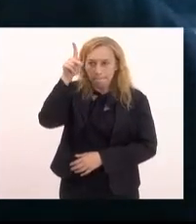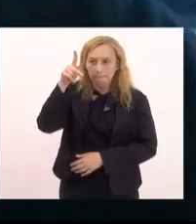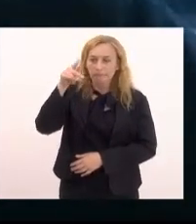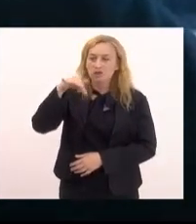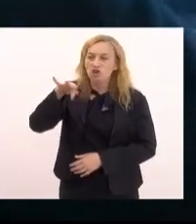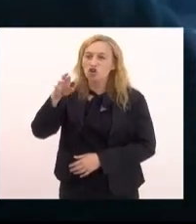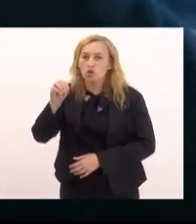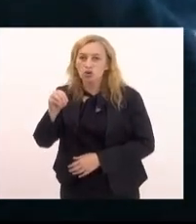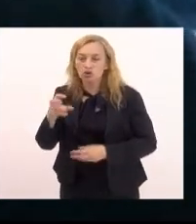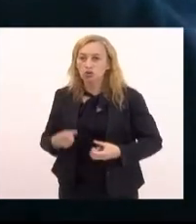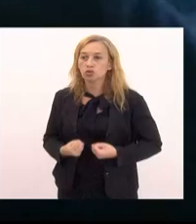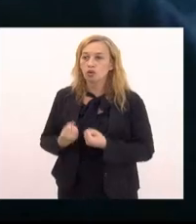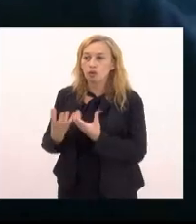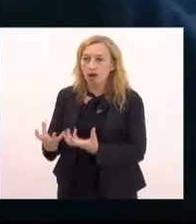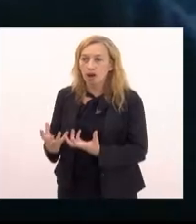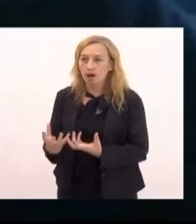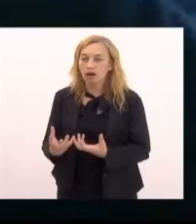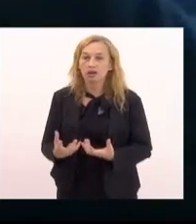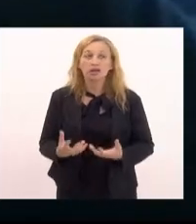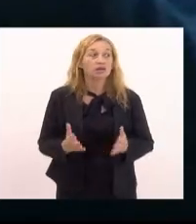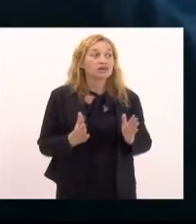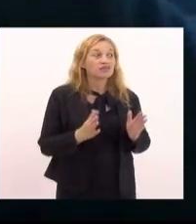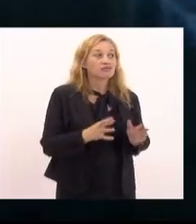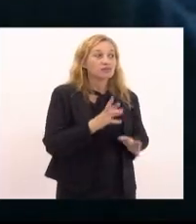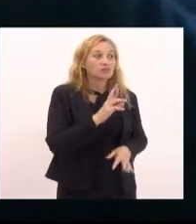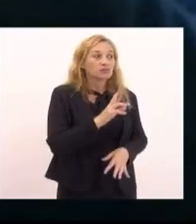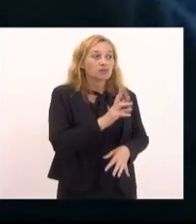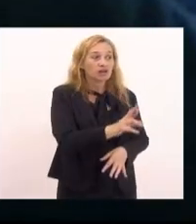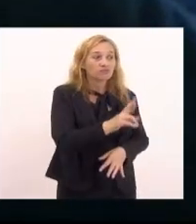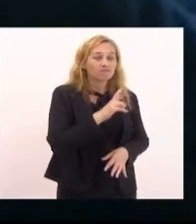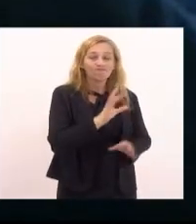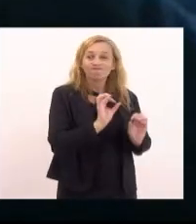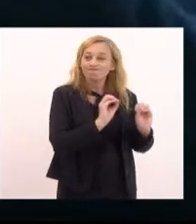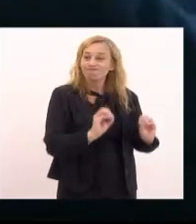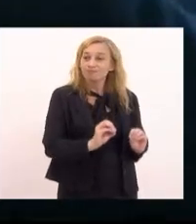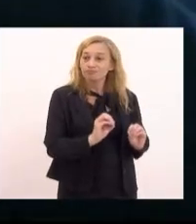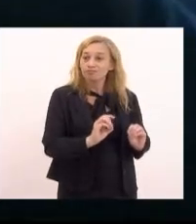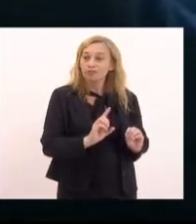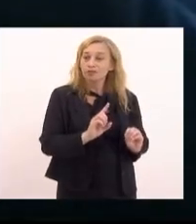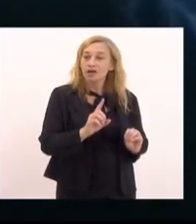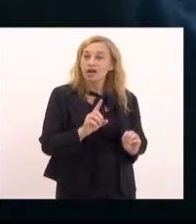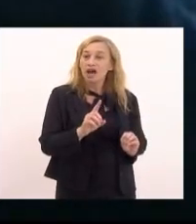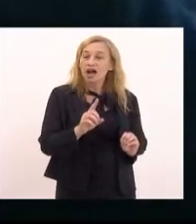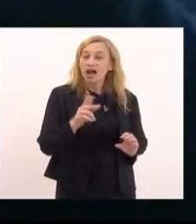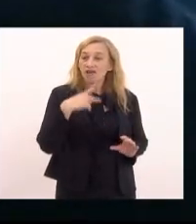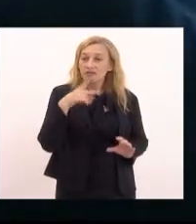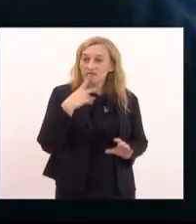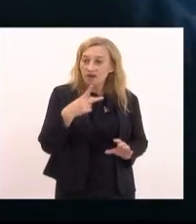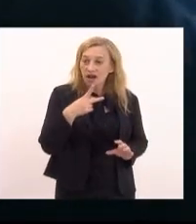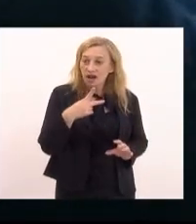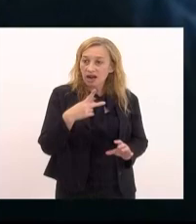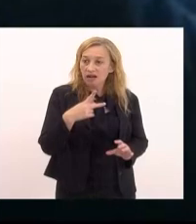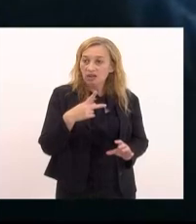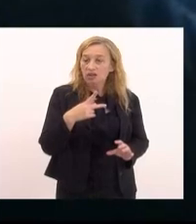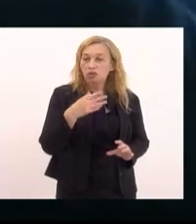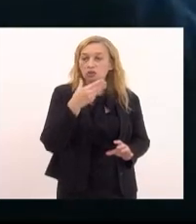vídeo, e o depoimento dos agressores foi feito em outra delegacia sem a presença do advogado da